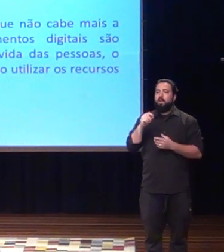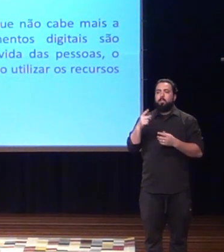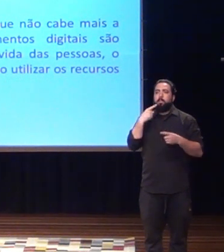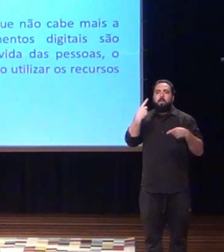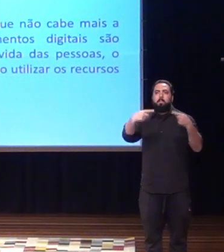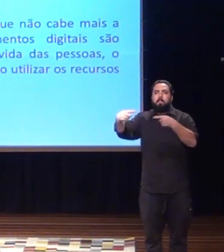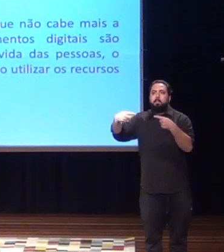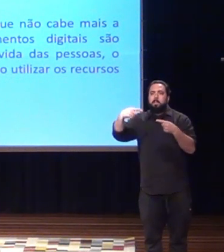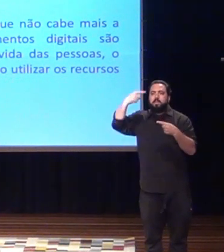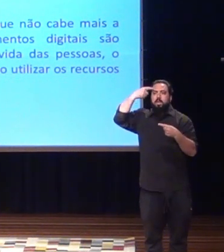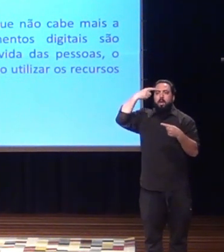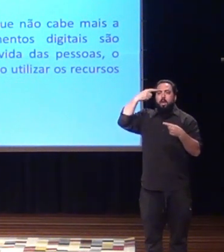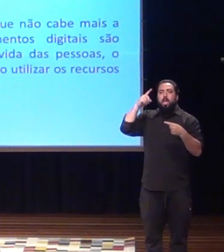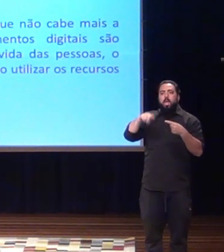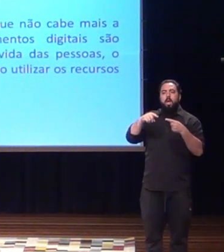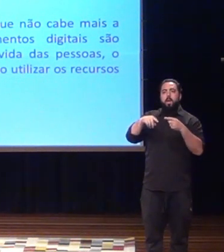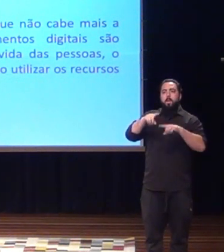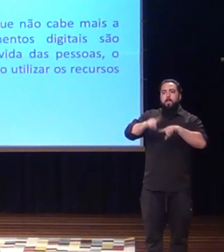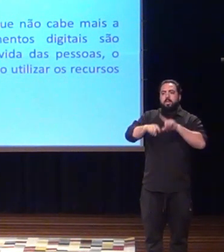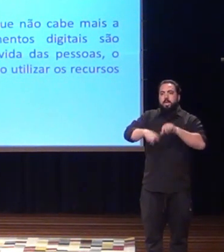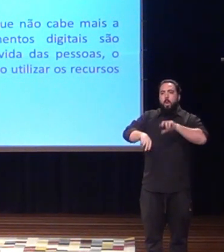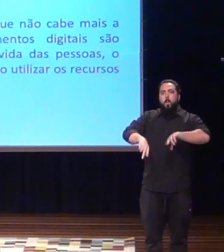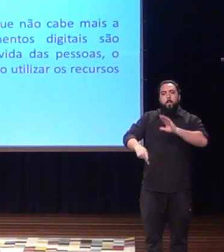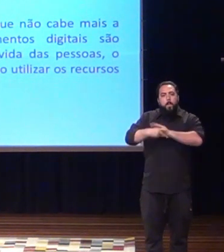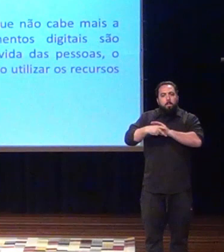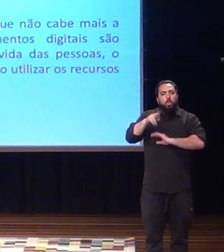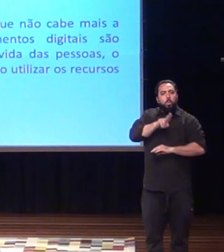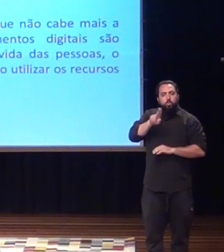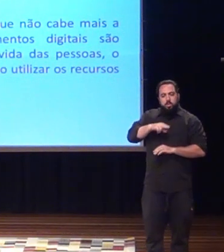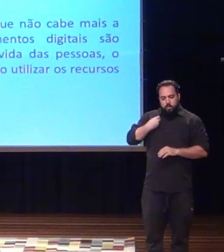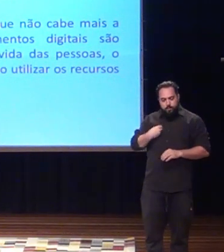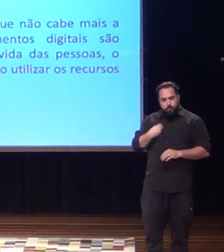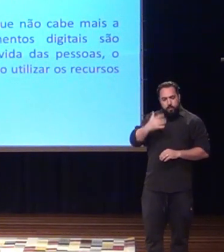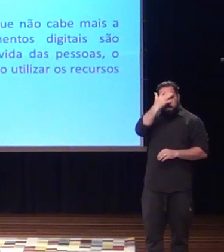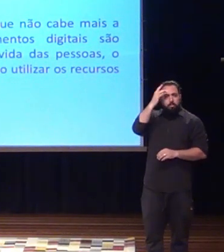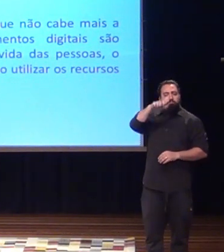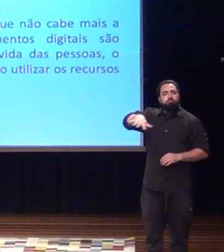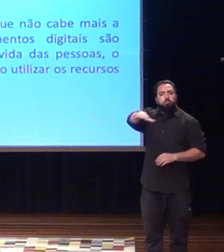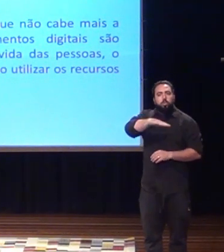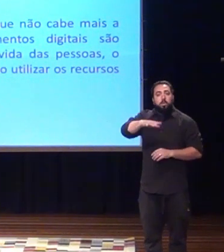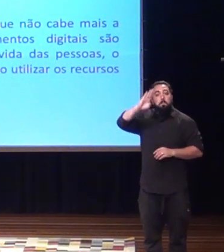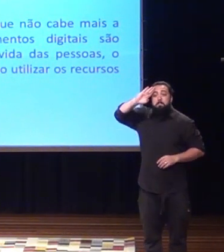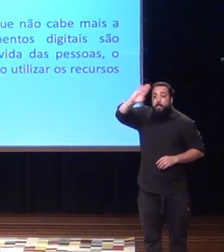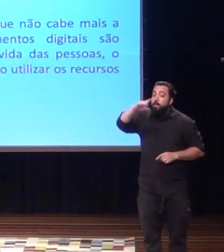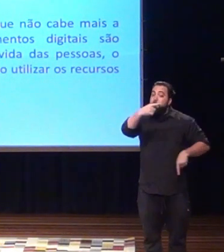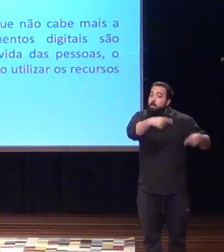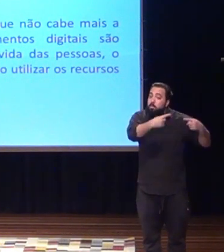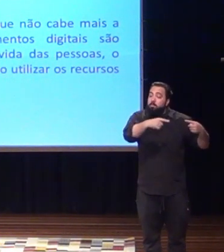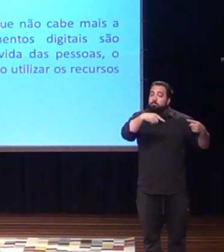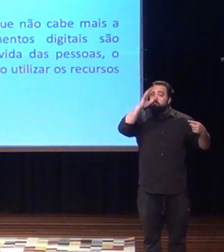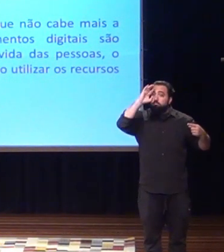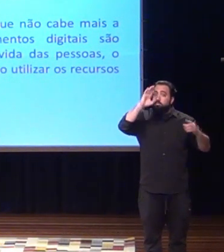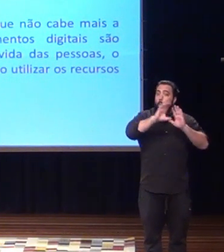se os equipamentos digitais são positivos ou negativos na vida das pessoas. O que devemos discutir é como utilizar os recursos